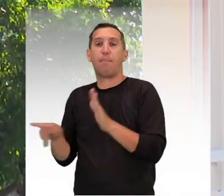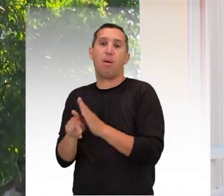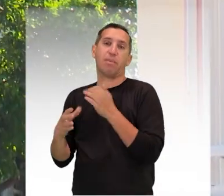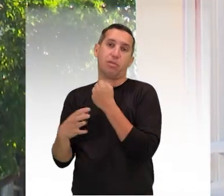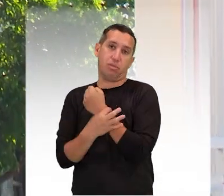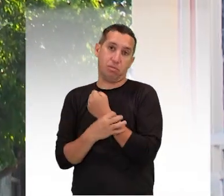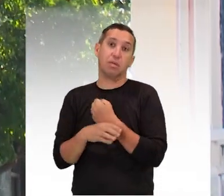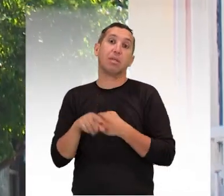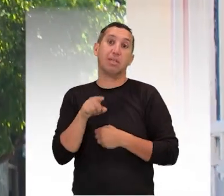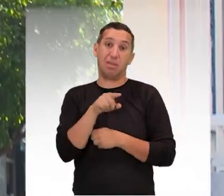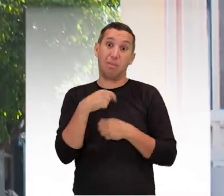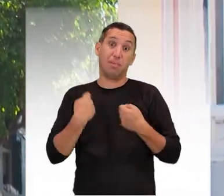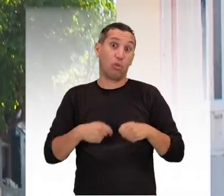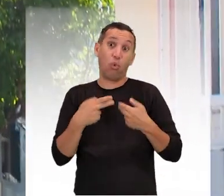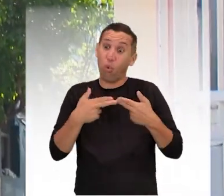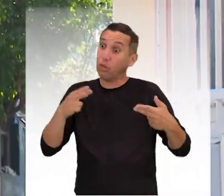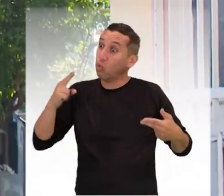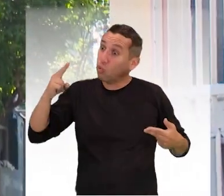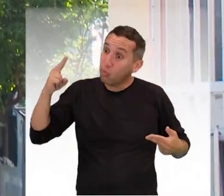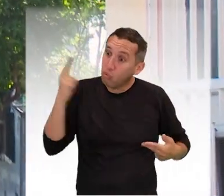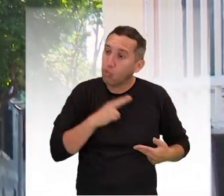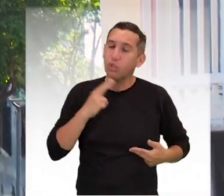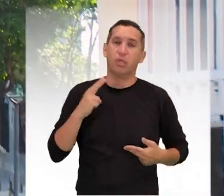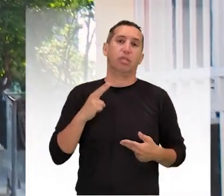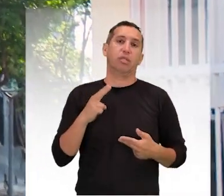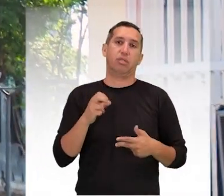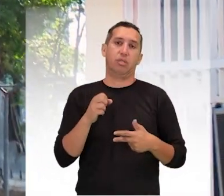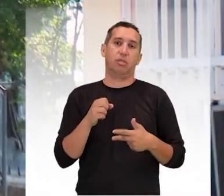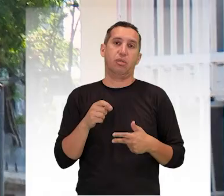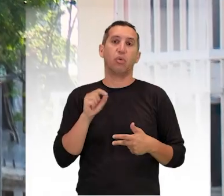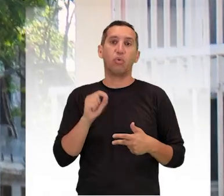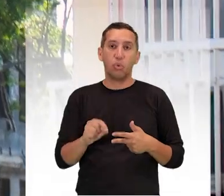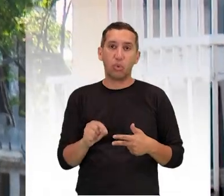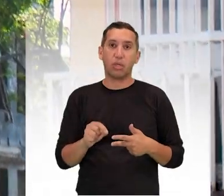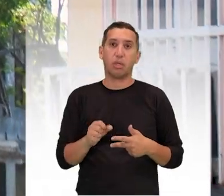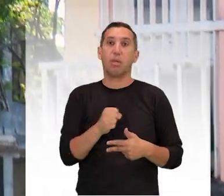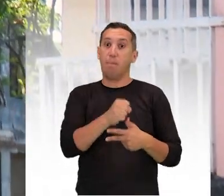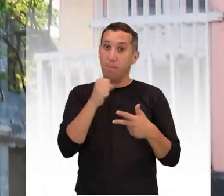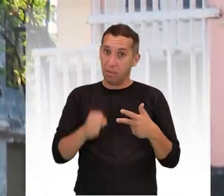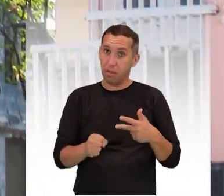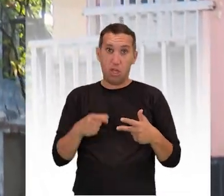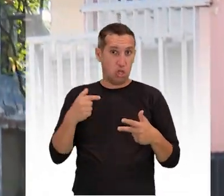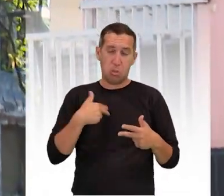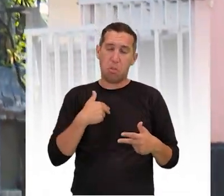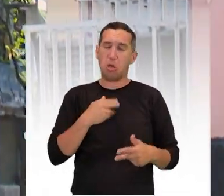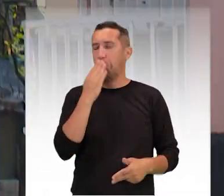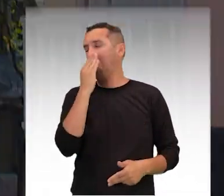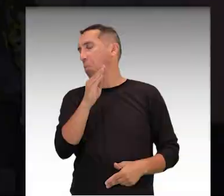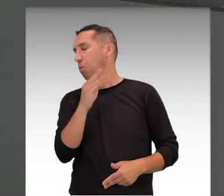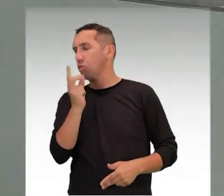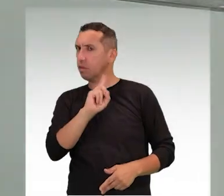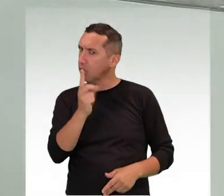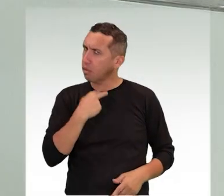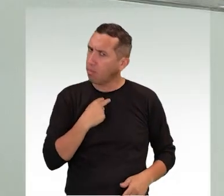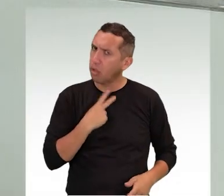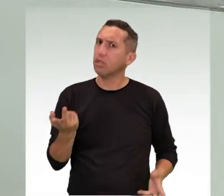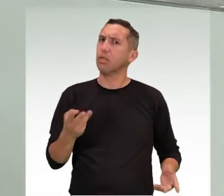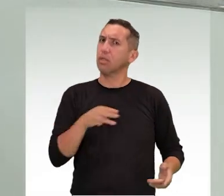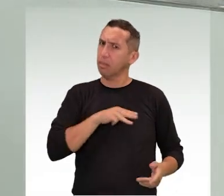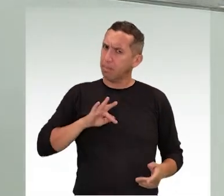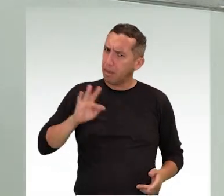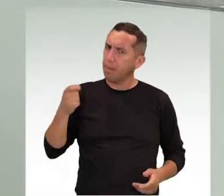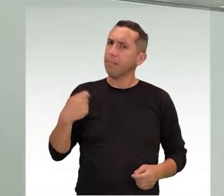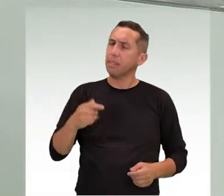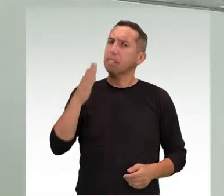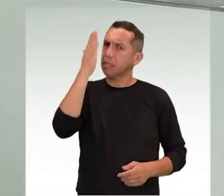E diante de uma situação que precisa de medidas urgentes do poder público, não é possível fechar os olhos. No entender do MPF, nós temos